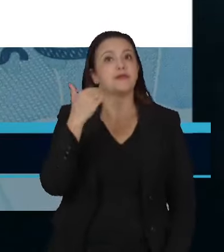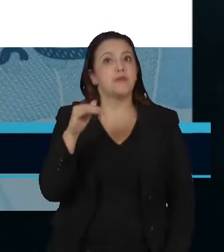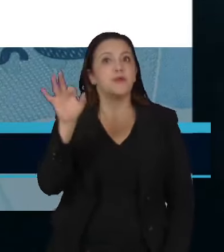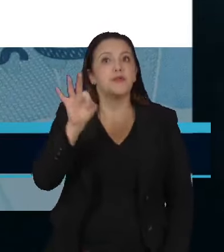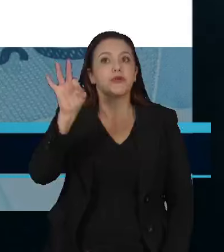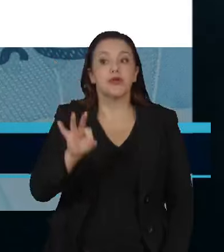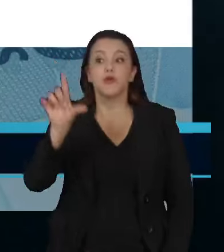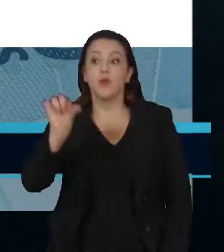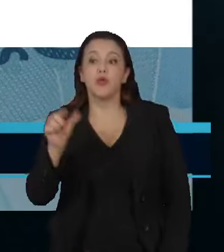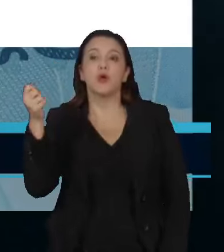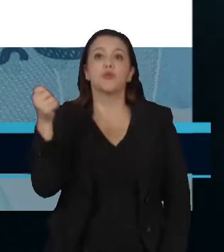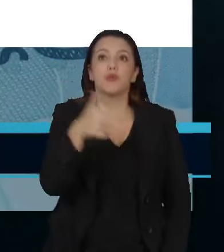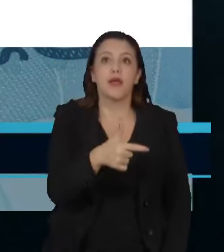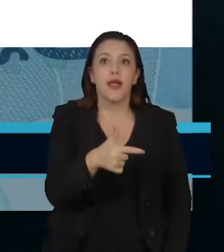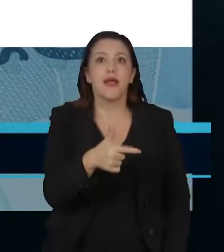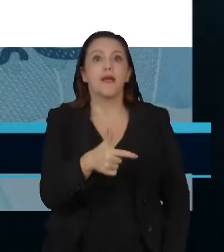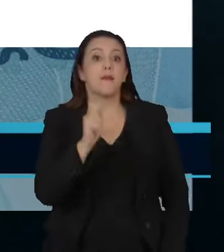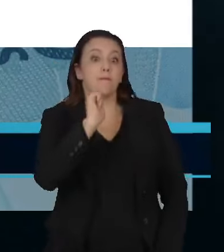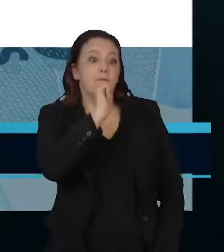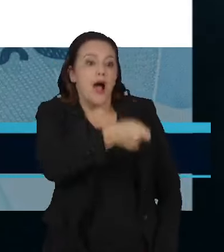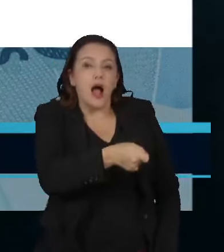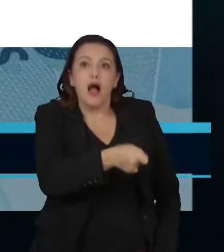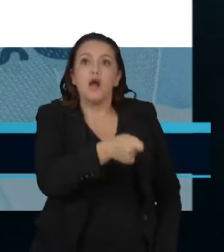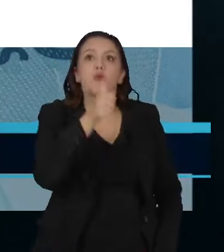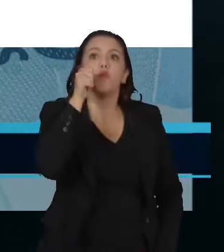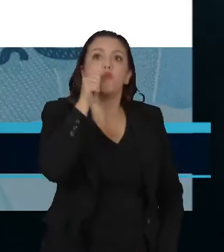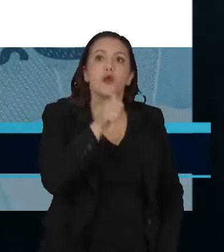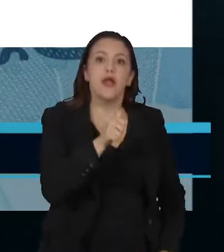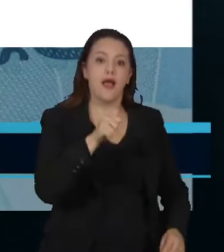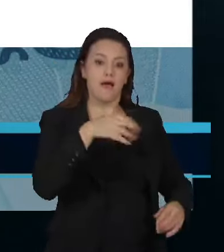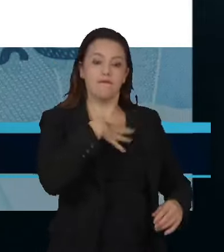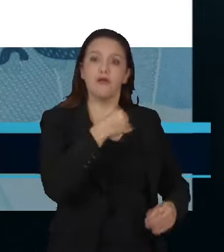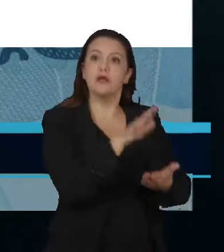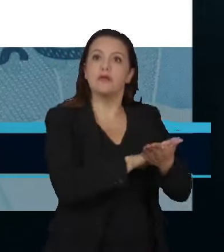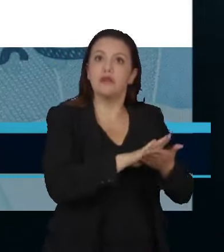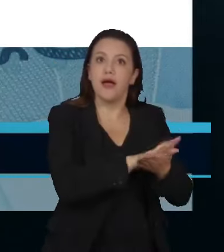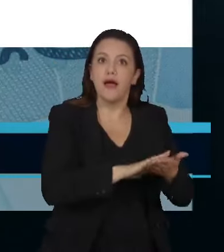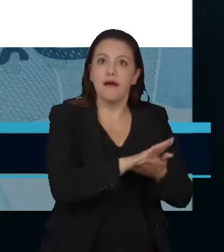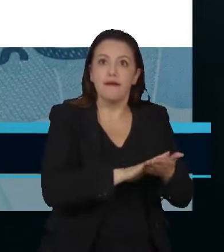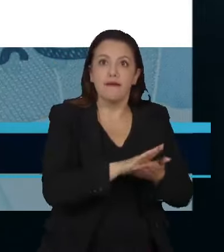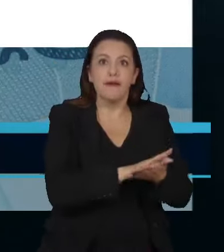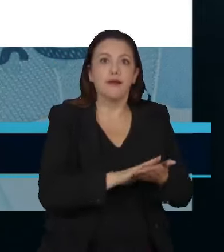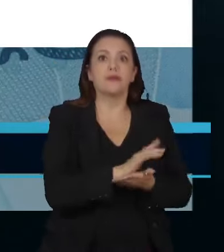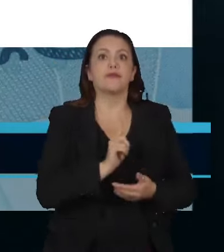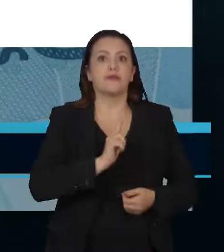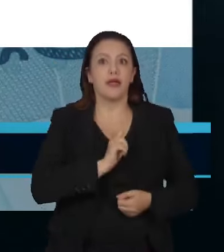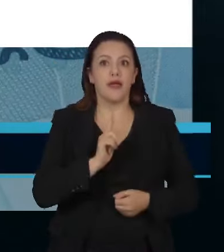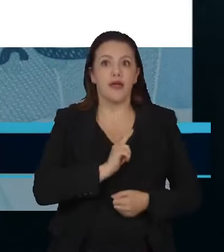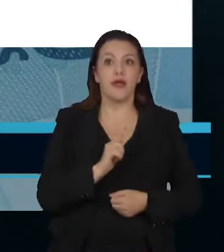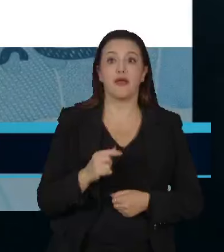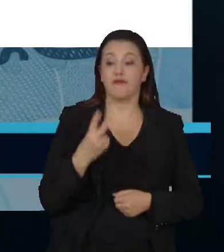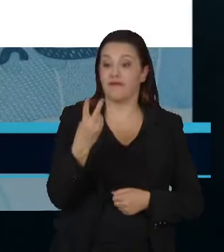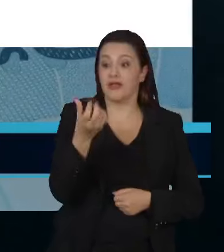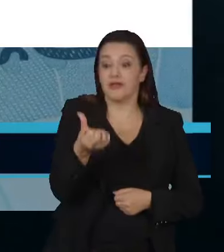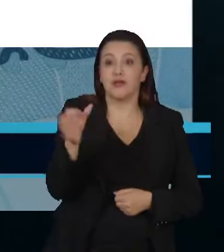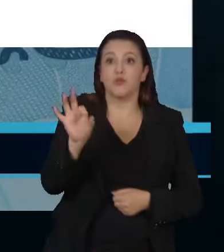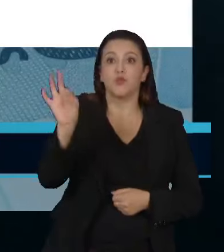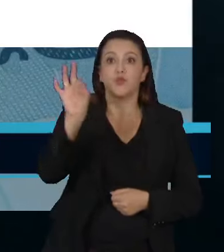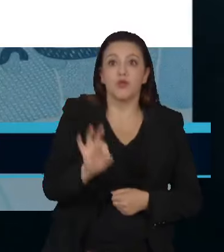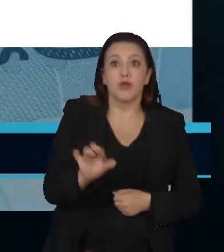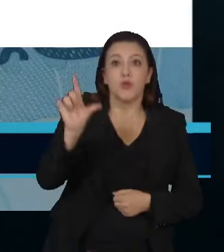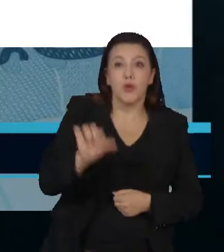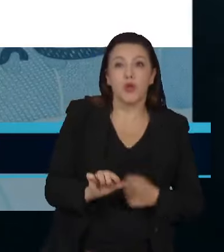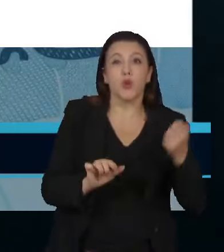o que foi pago para as mulheres sem filhos quase 26% menor que o salário pago aos homens sem